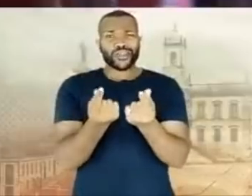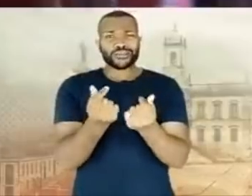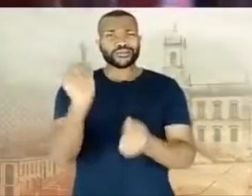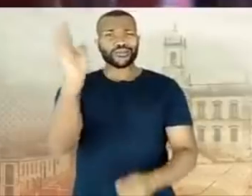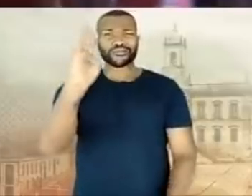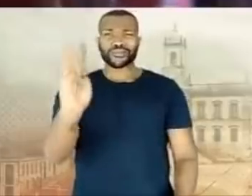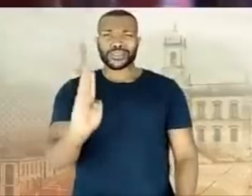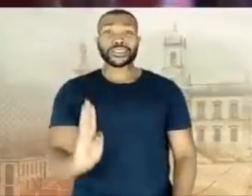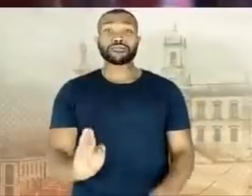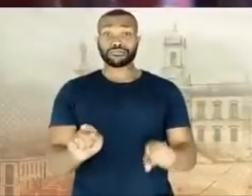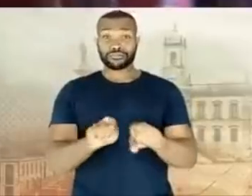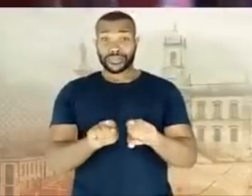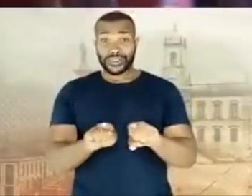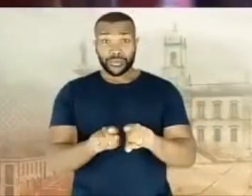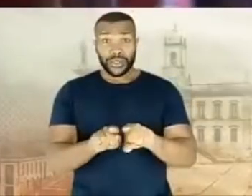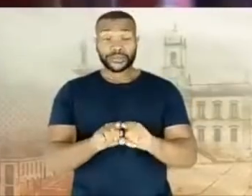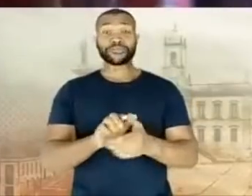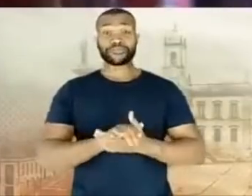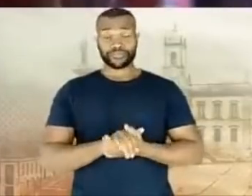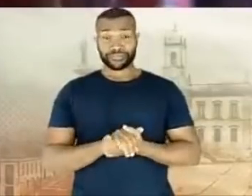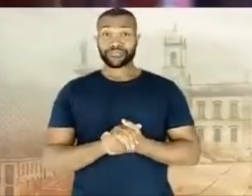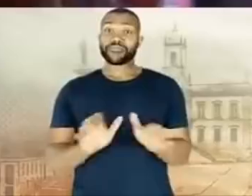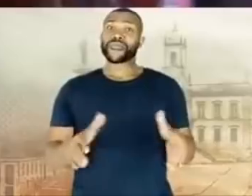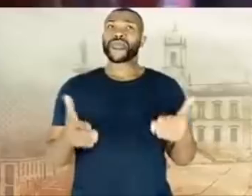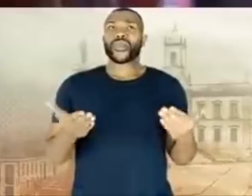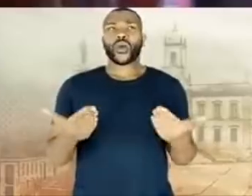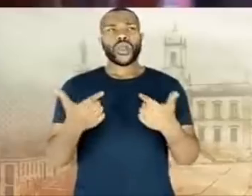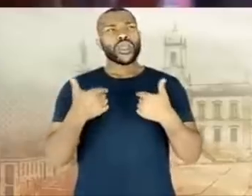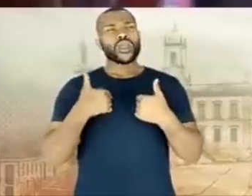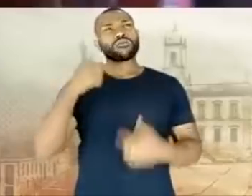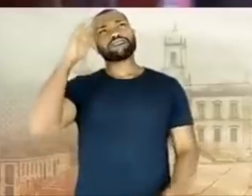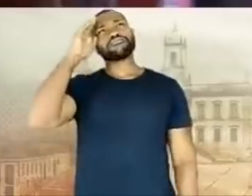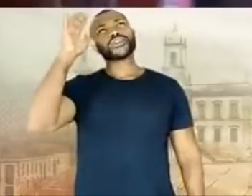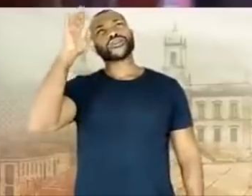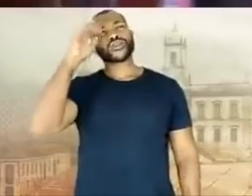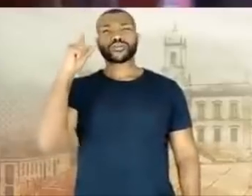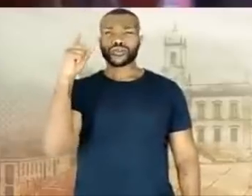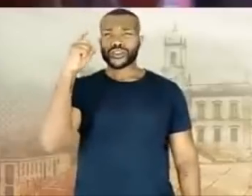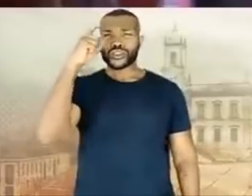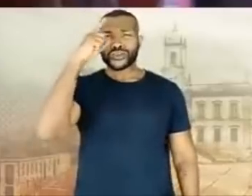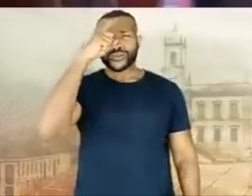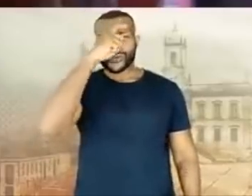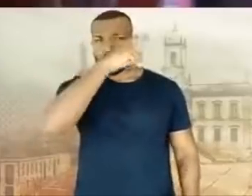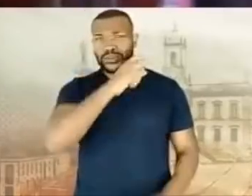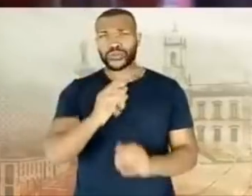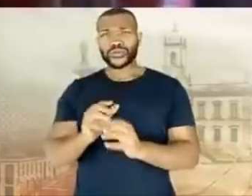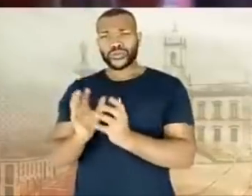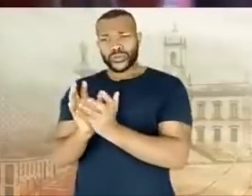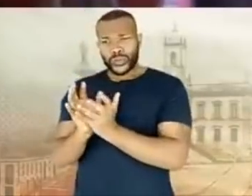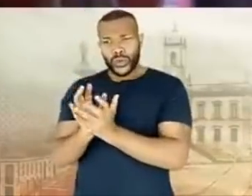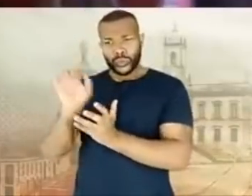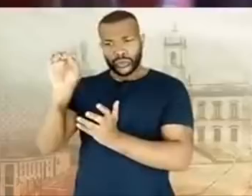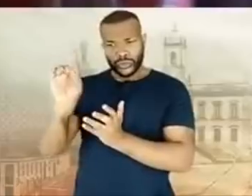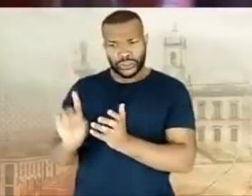financeiro internacional. Então, eu fico imaginando as dificuldades, Gleice, a dificuldade que o nosso partido tem que